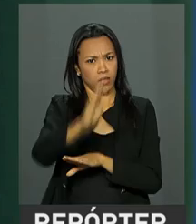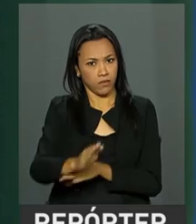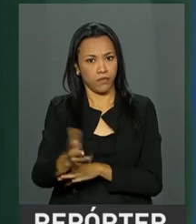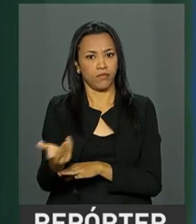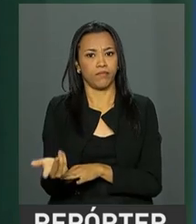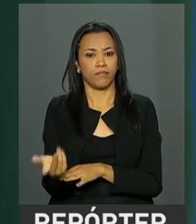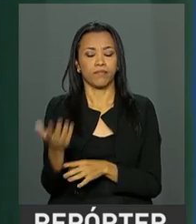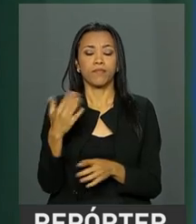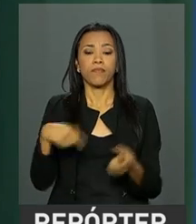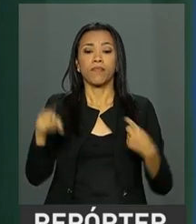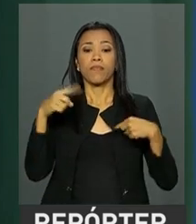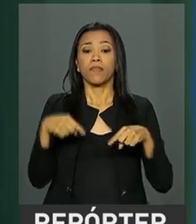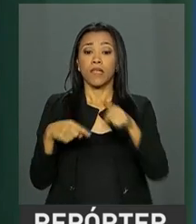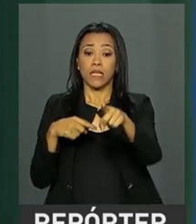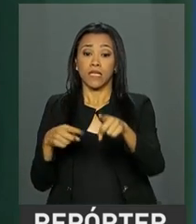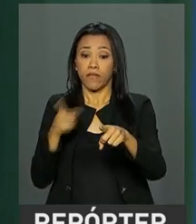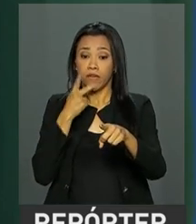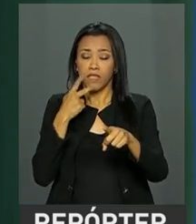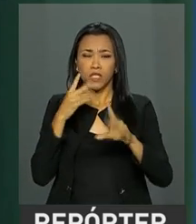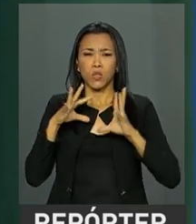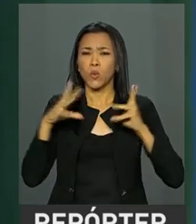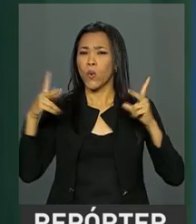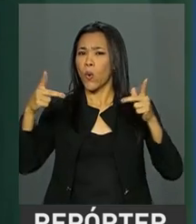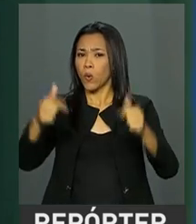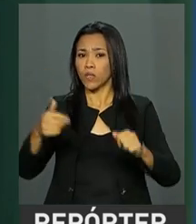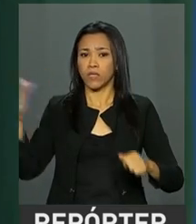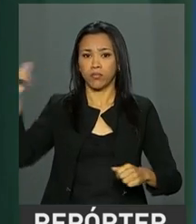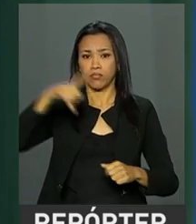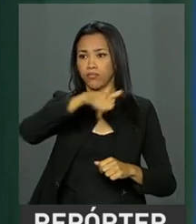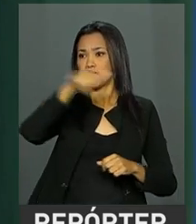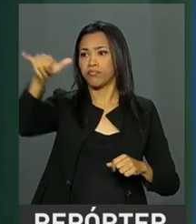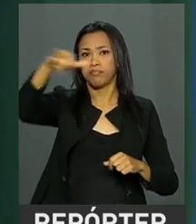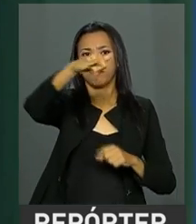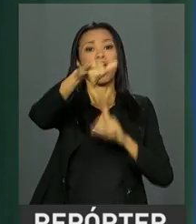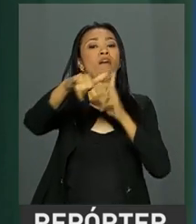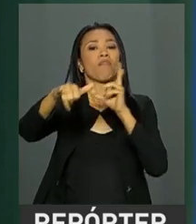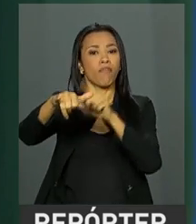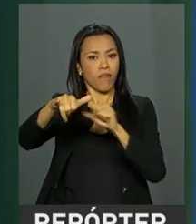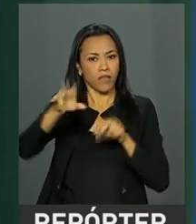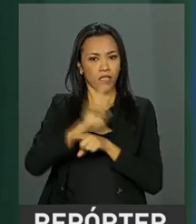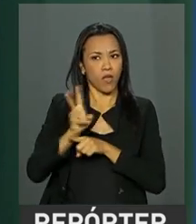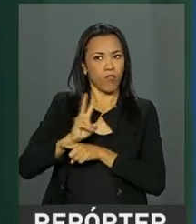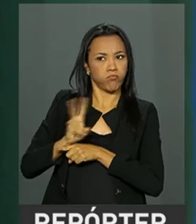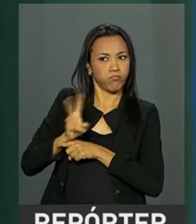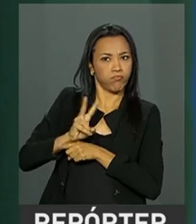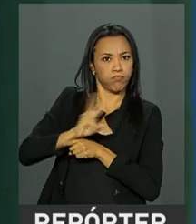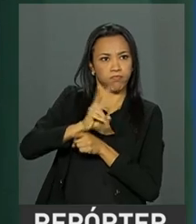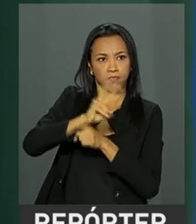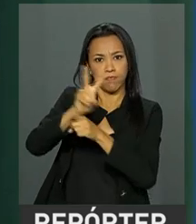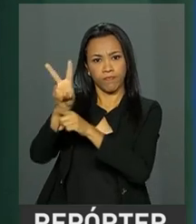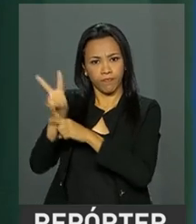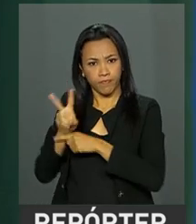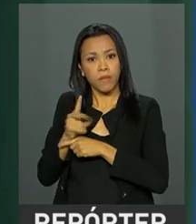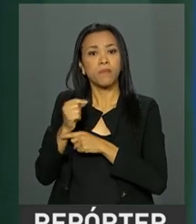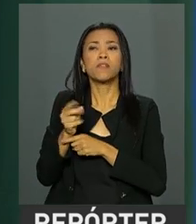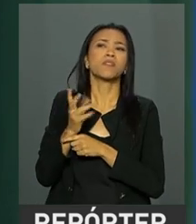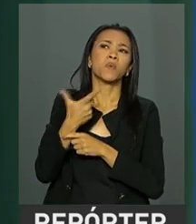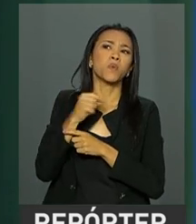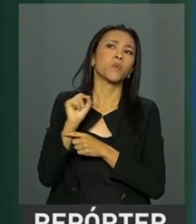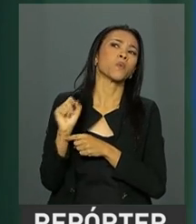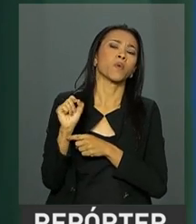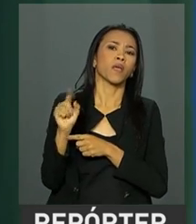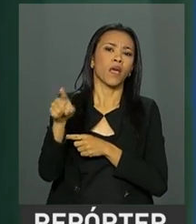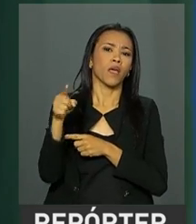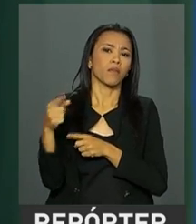obrigar a que todas as aeronaves porque serão monitoradas entrem nesses corredores Elas têm que se identificar